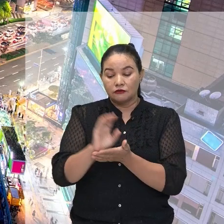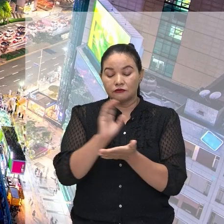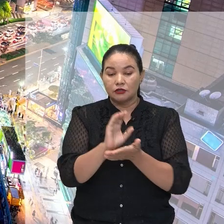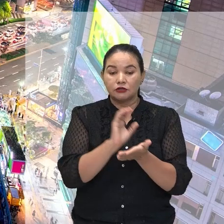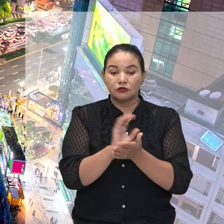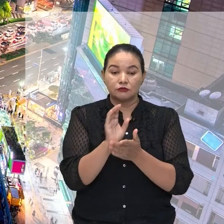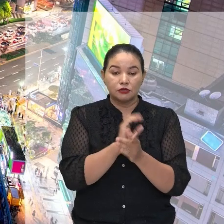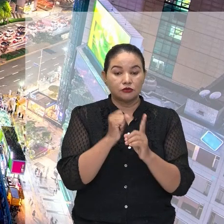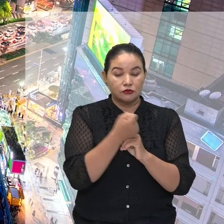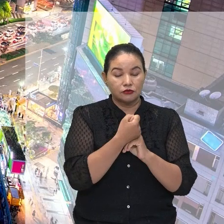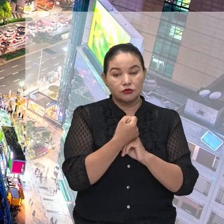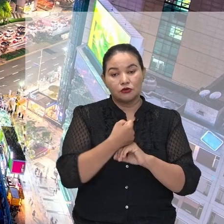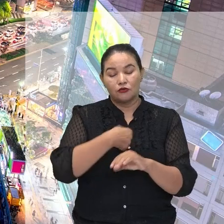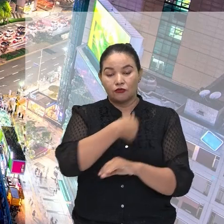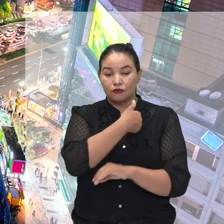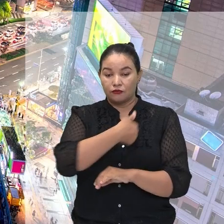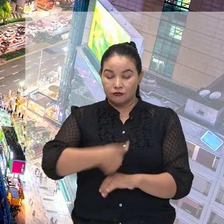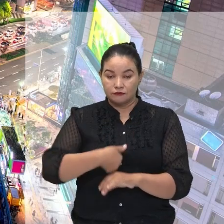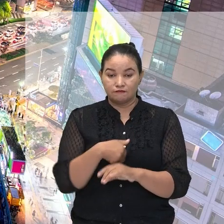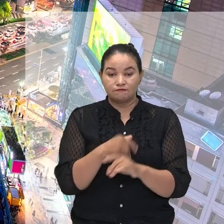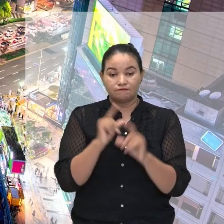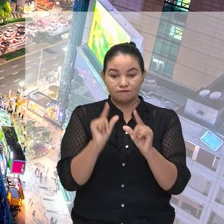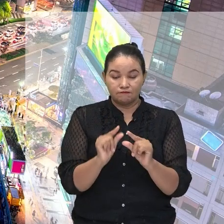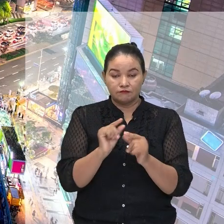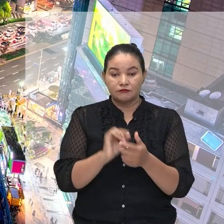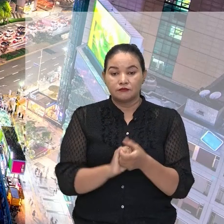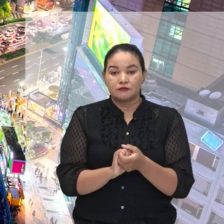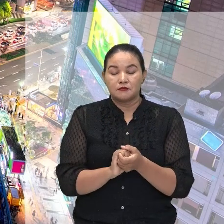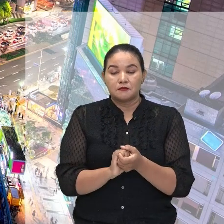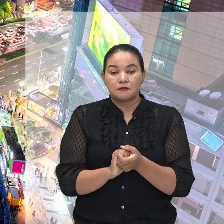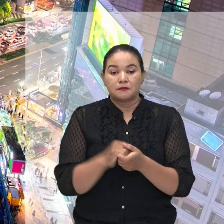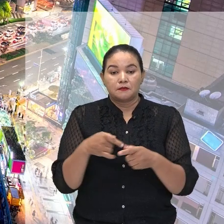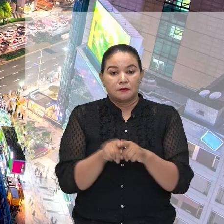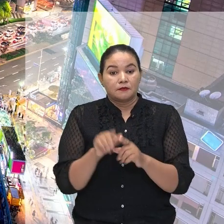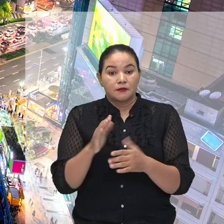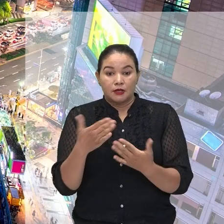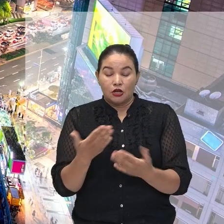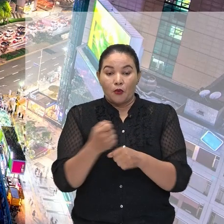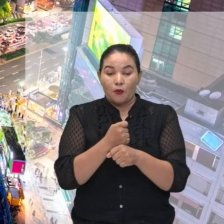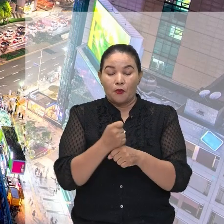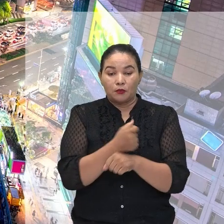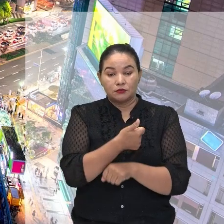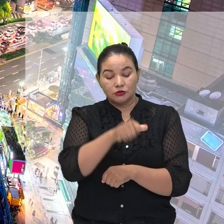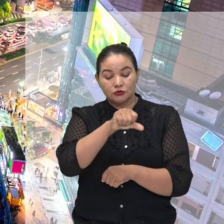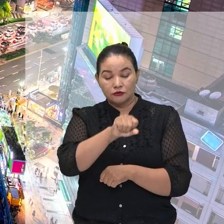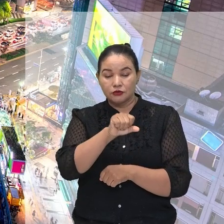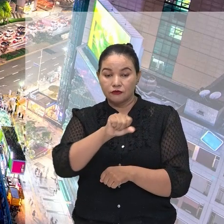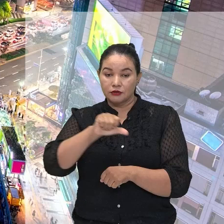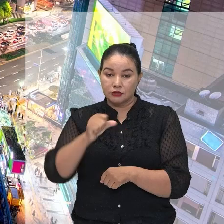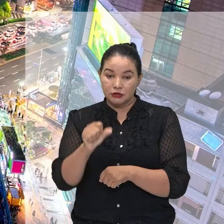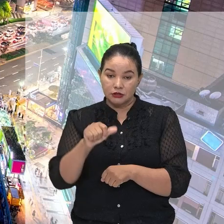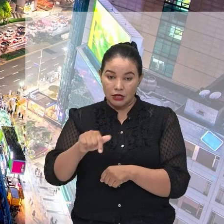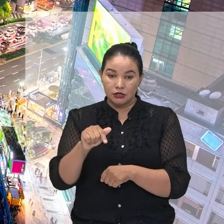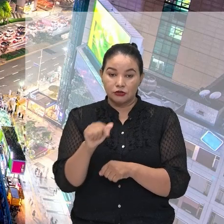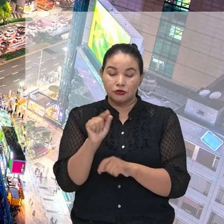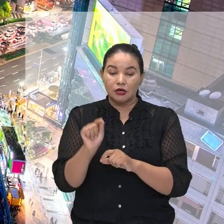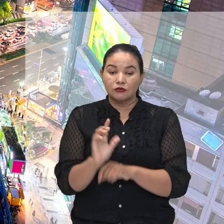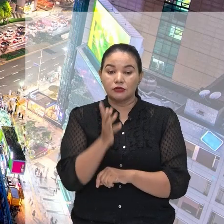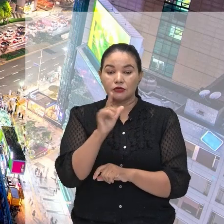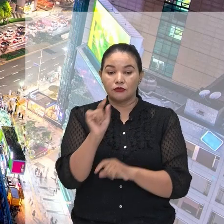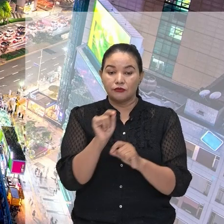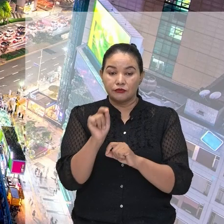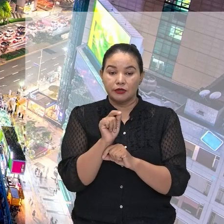sociais do governo, tá? Então, em 1997 vai ocorrer o quê? Uma